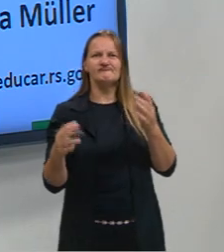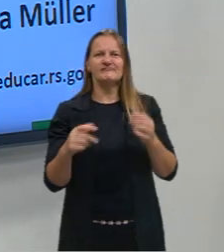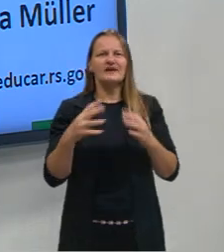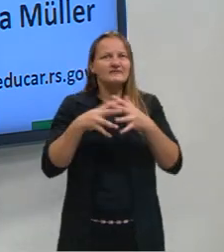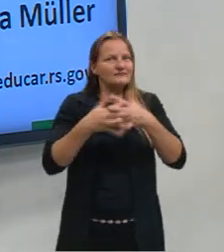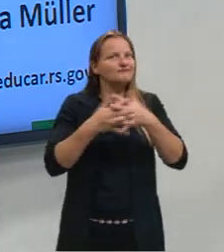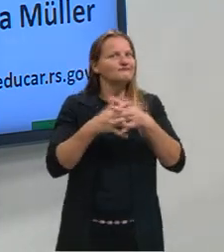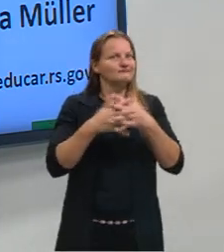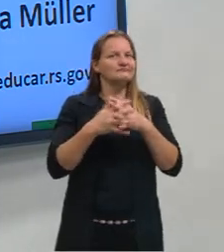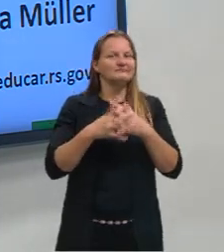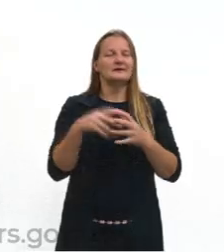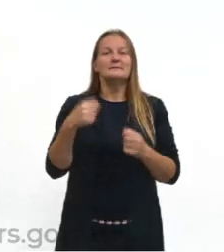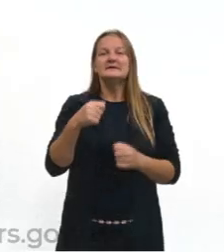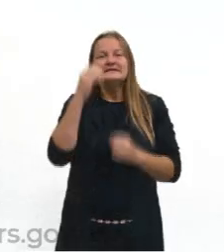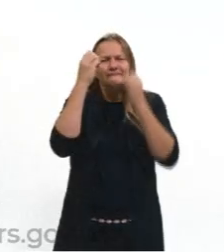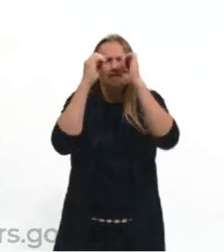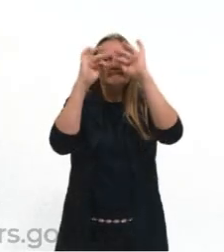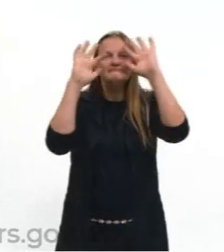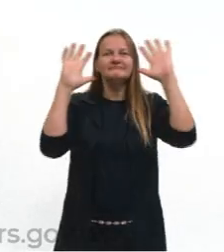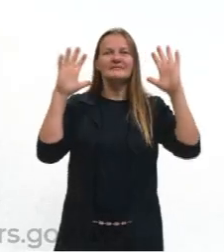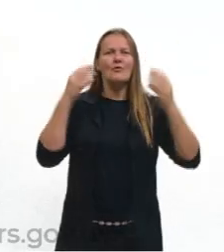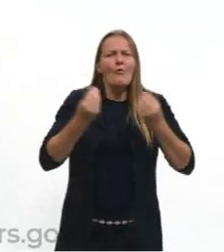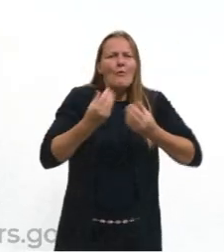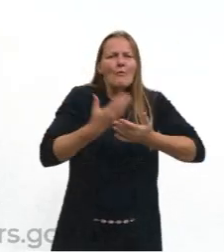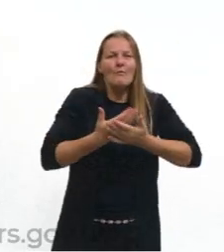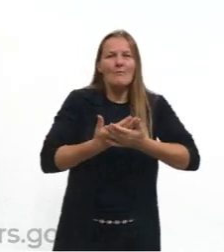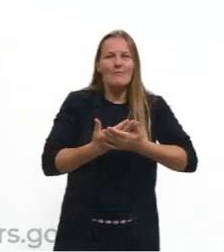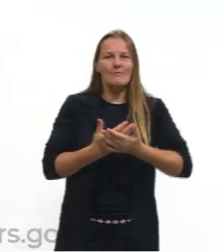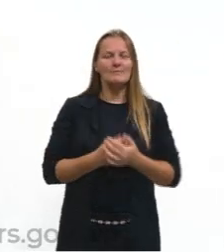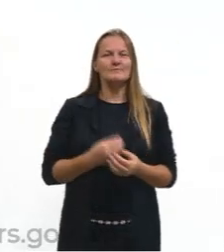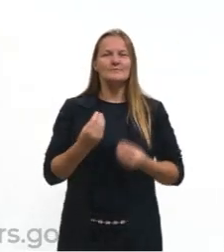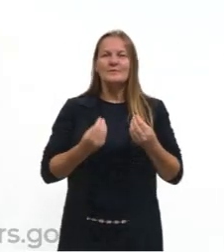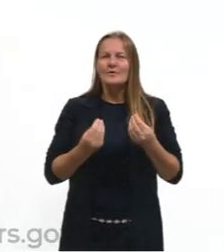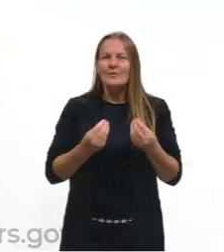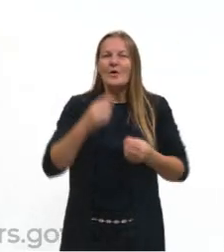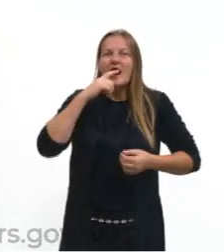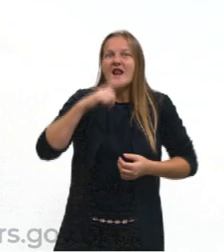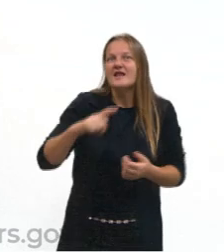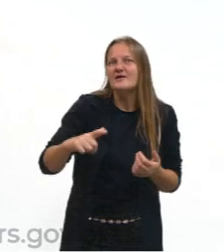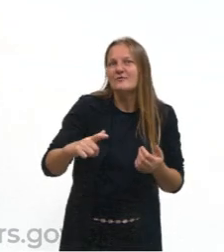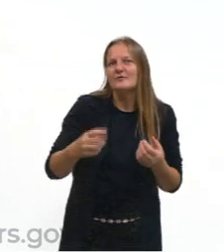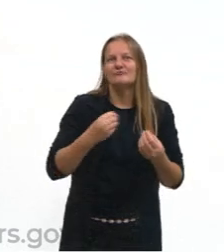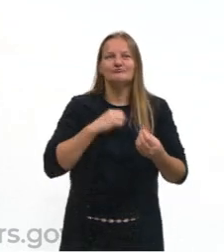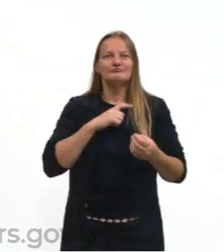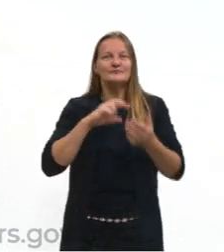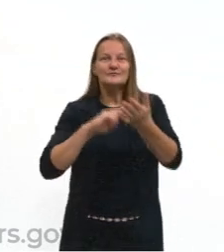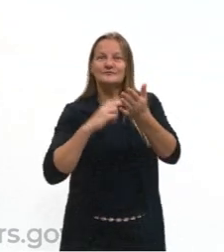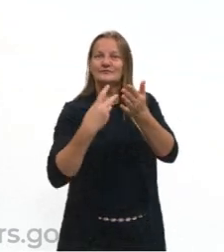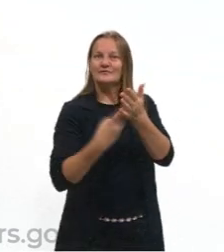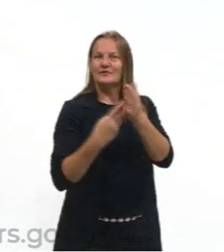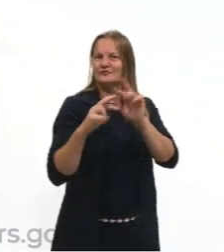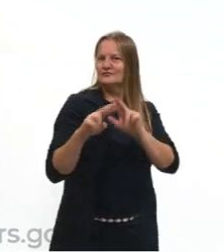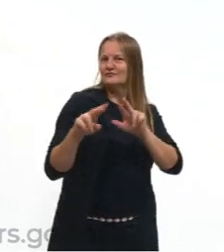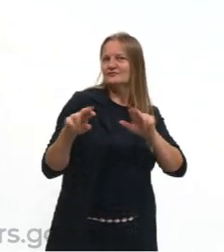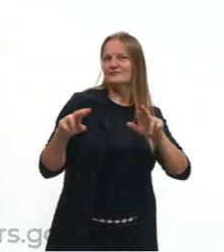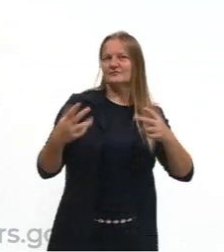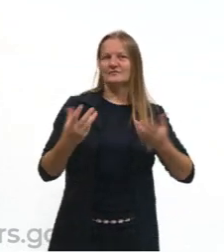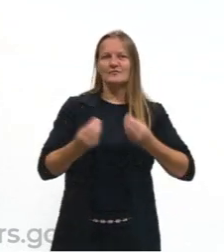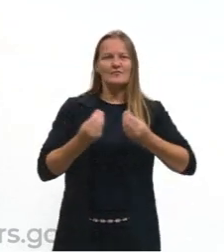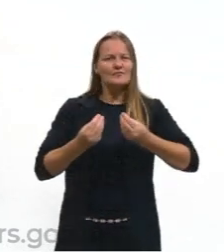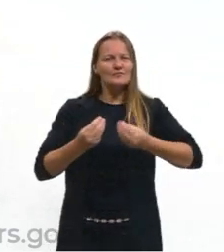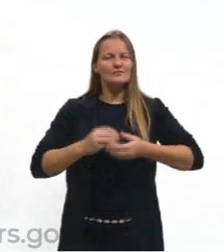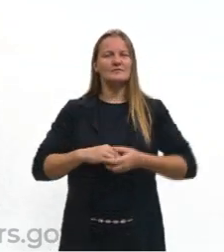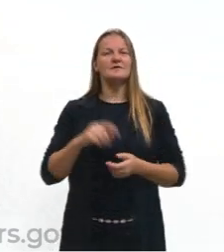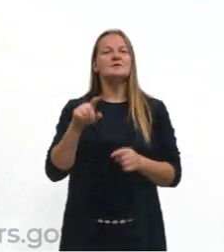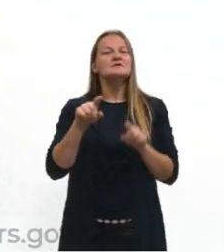a nossa ideia hoje é entender através da nossa aula e a língua ela vai significar de formas diferenciadas